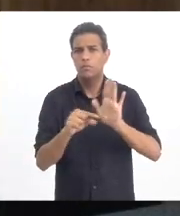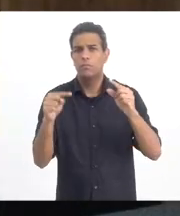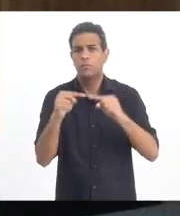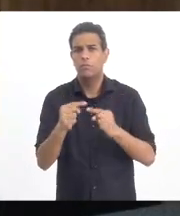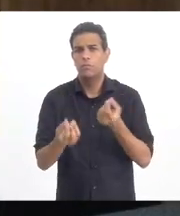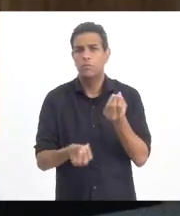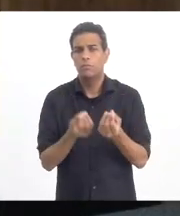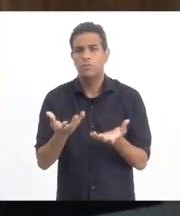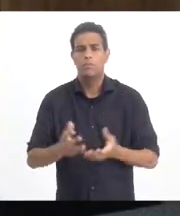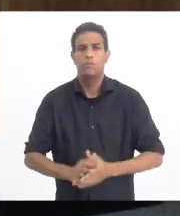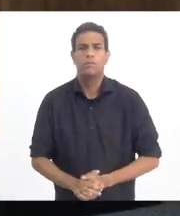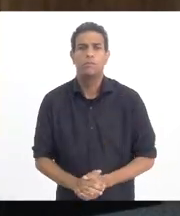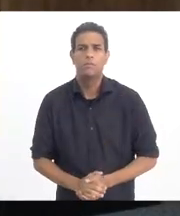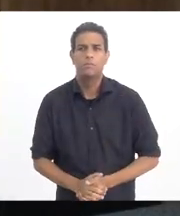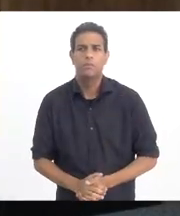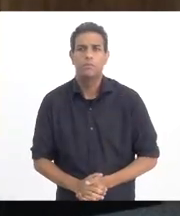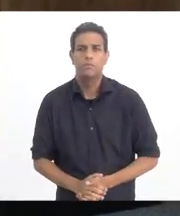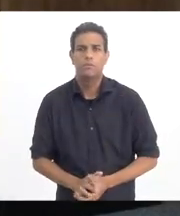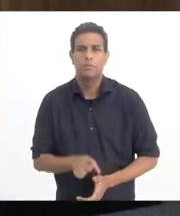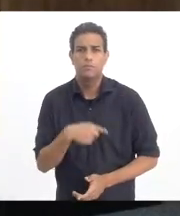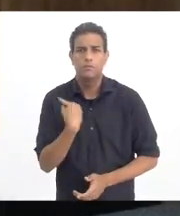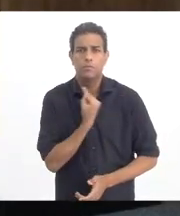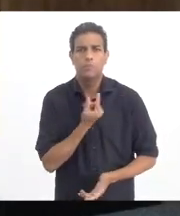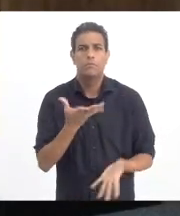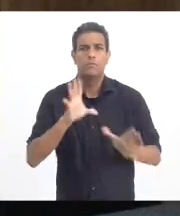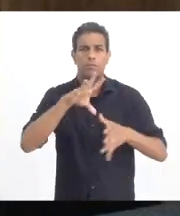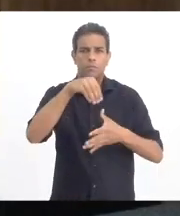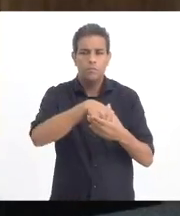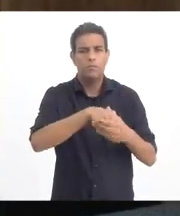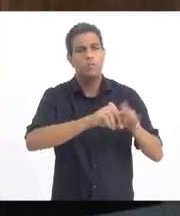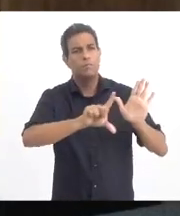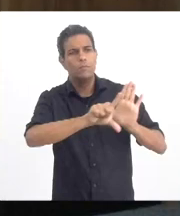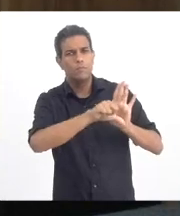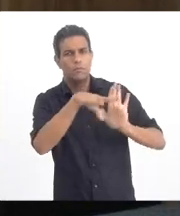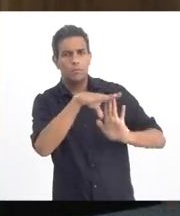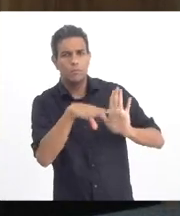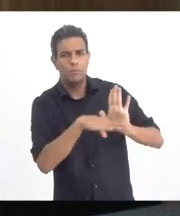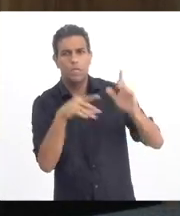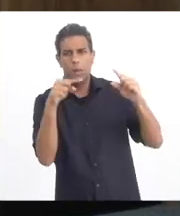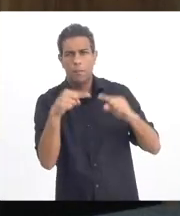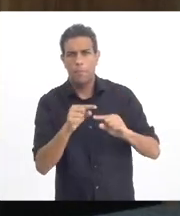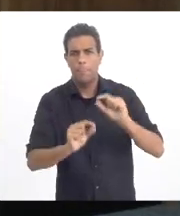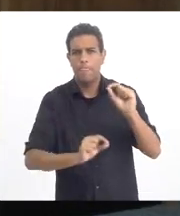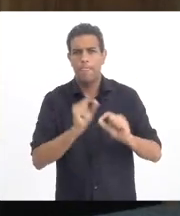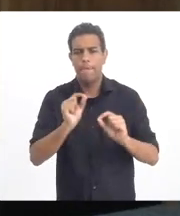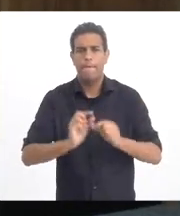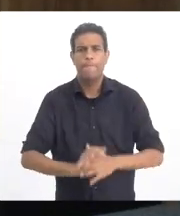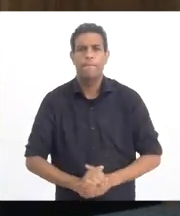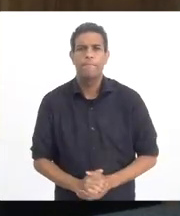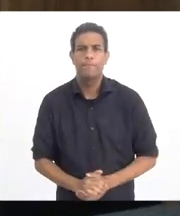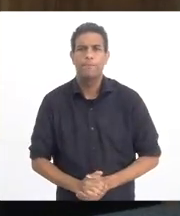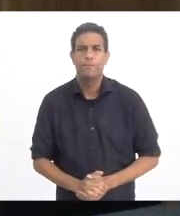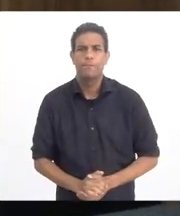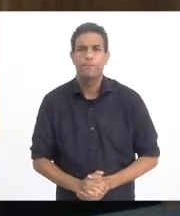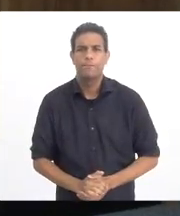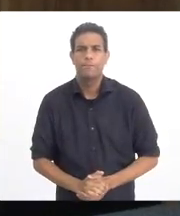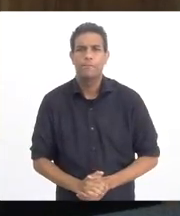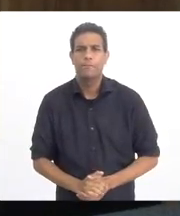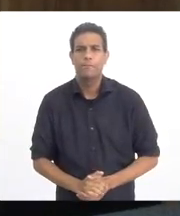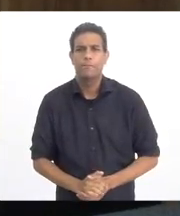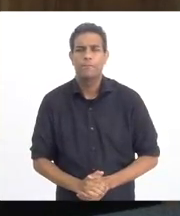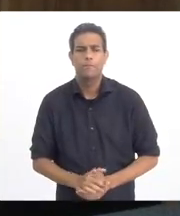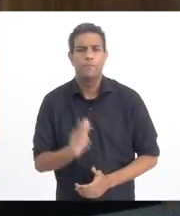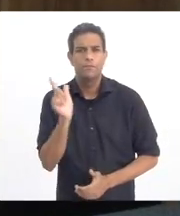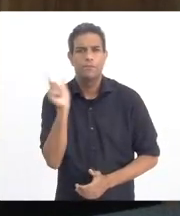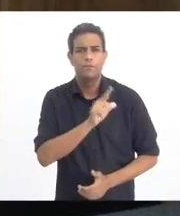Morte Ficta, né, que está previsto na legislação federal e está previsto agora no nosso projeto de